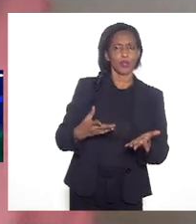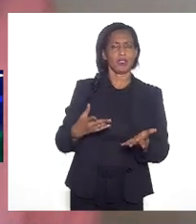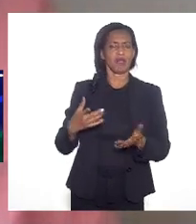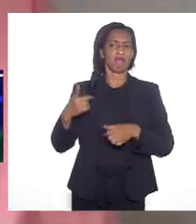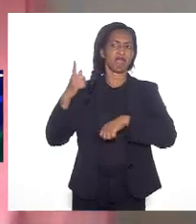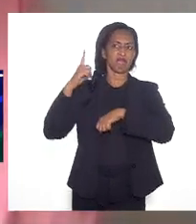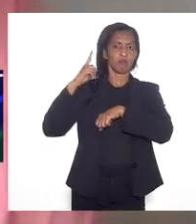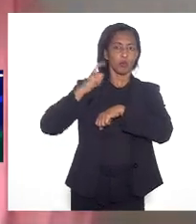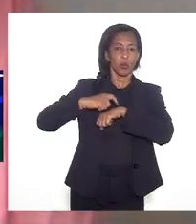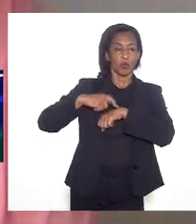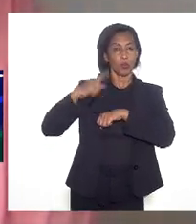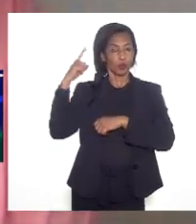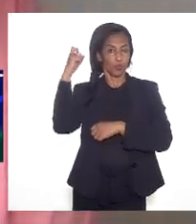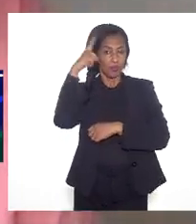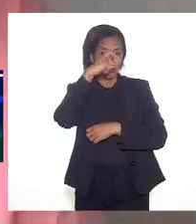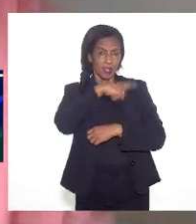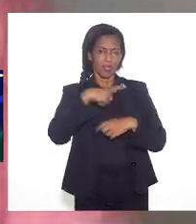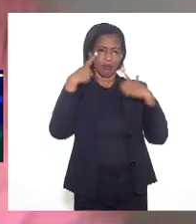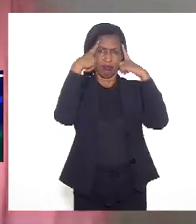serem